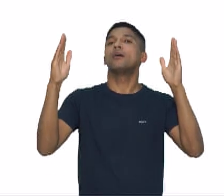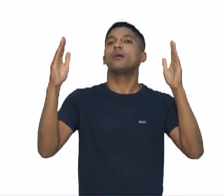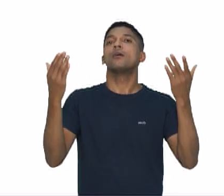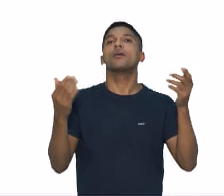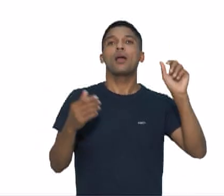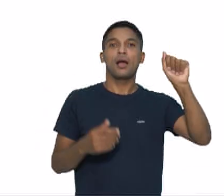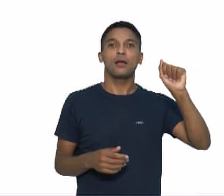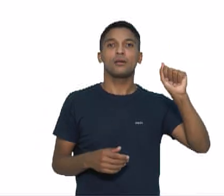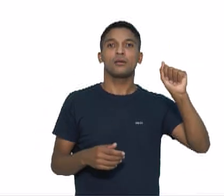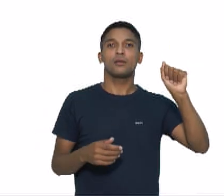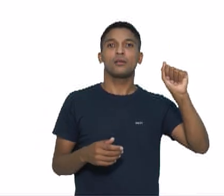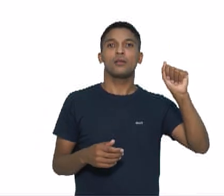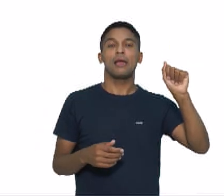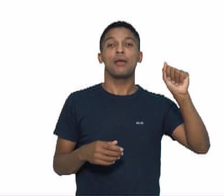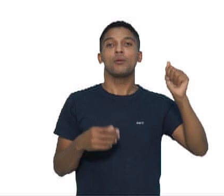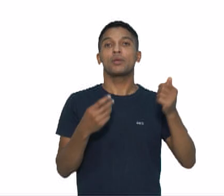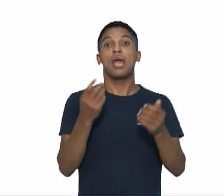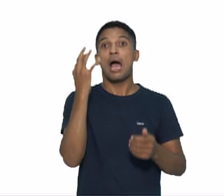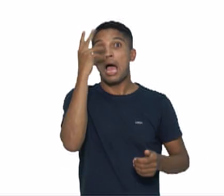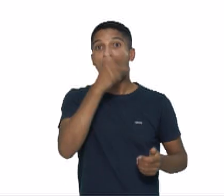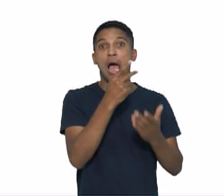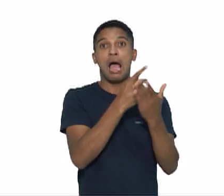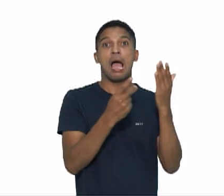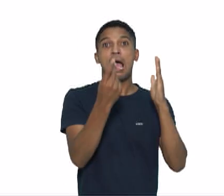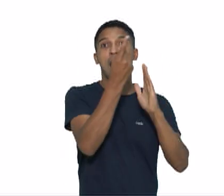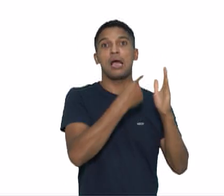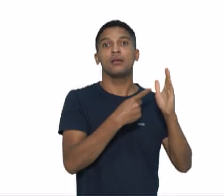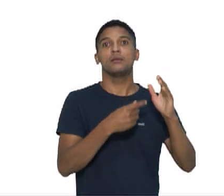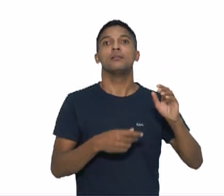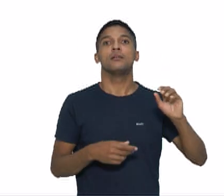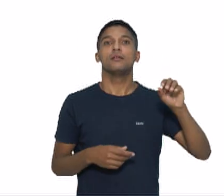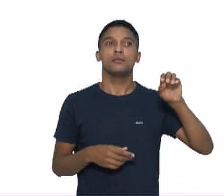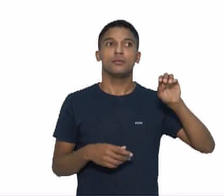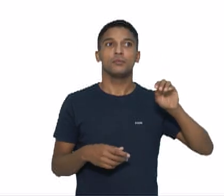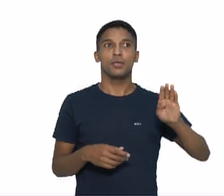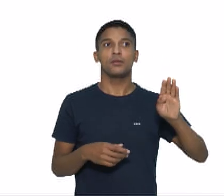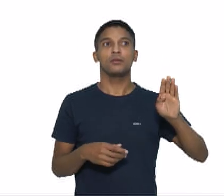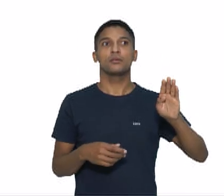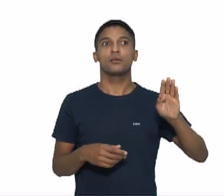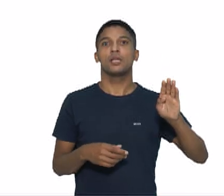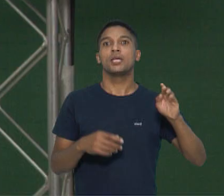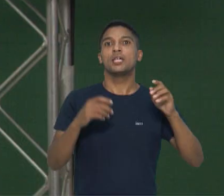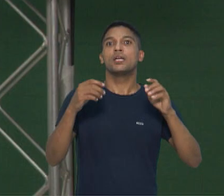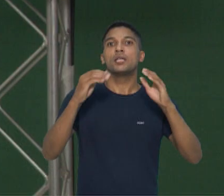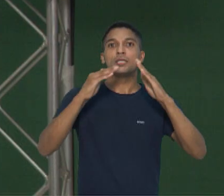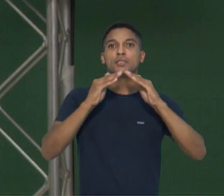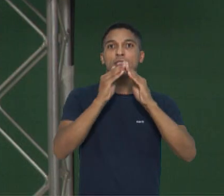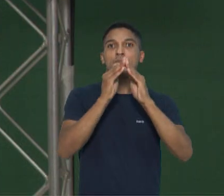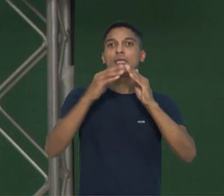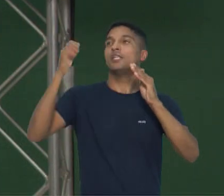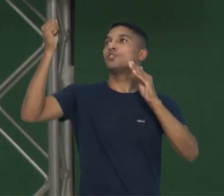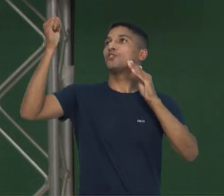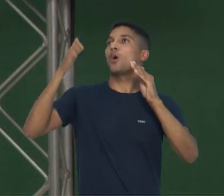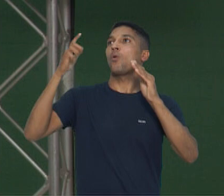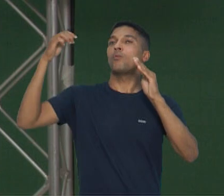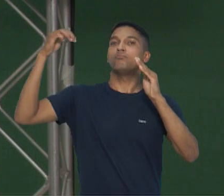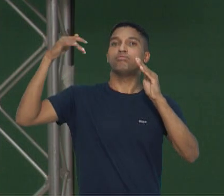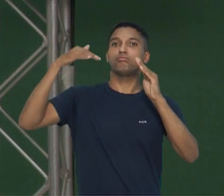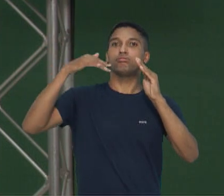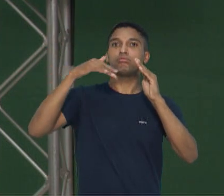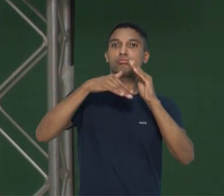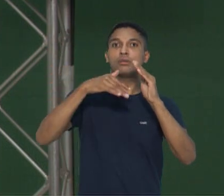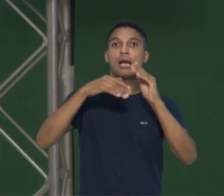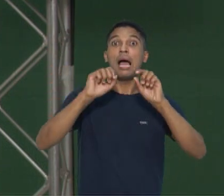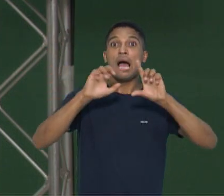solar. Letra C, representação do Deus Alá, né, que eles chamam de Alá lá, né? E letra